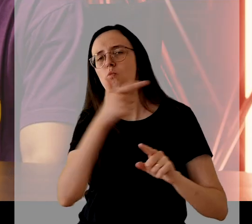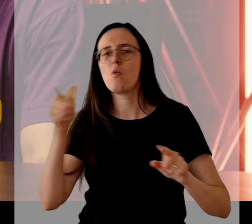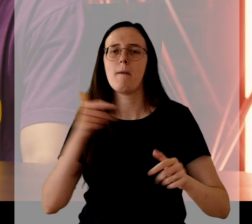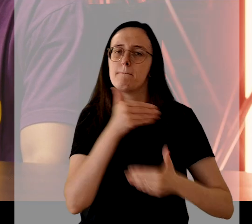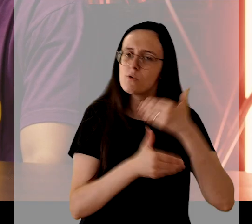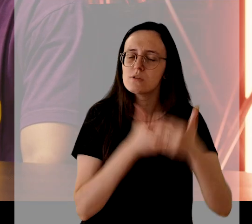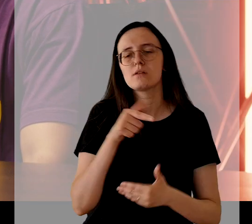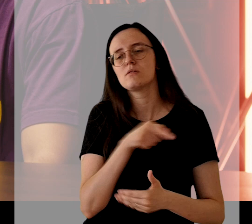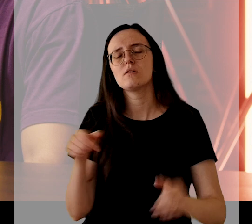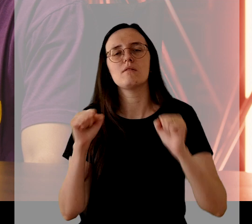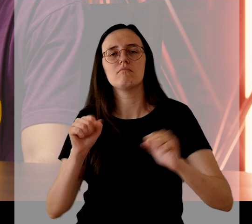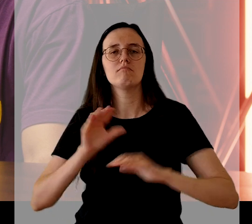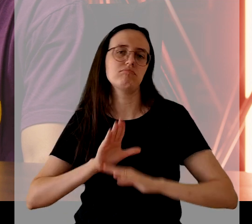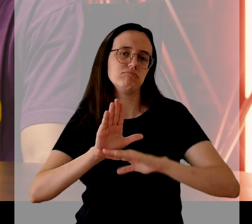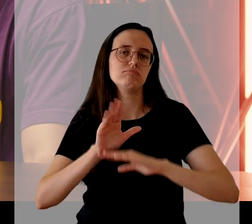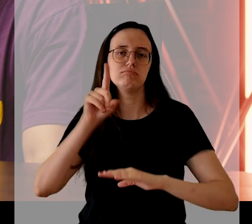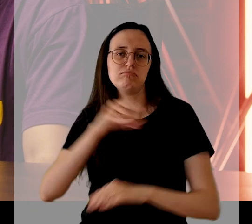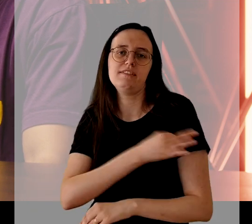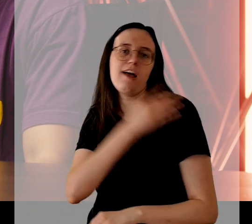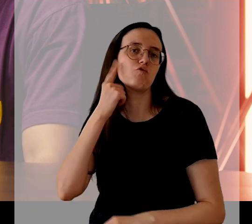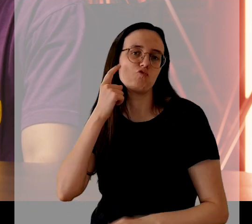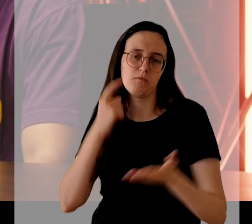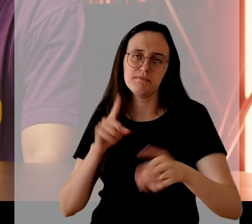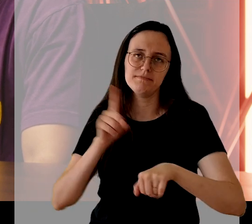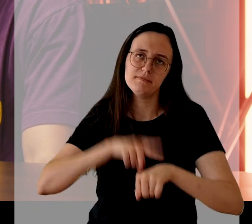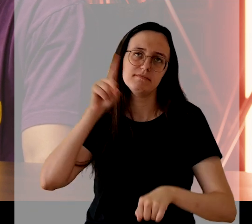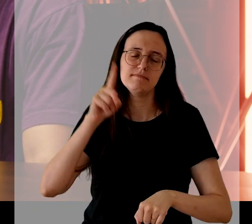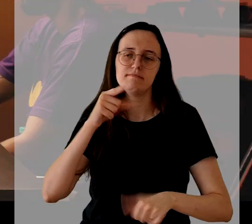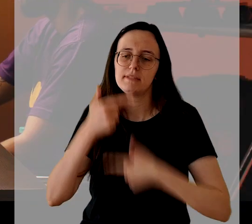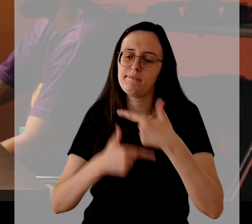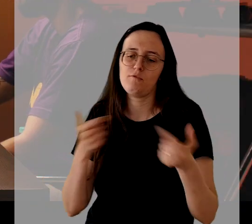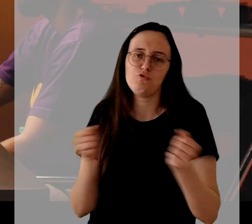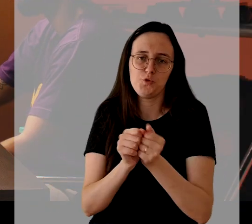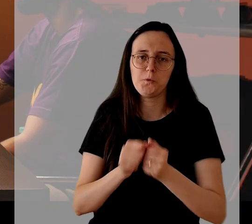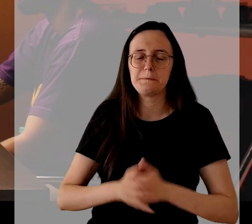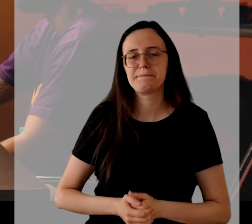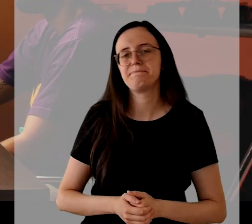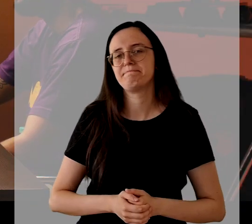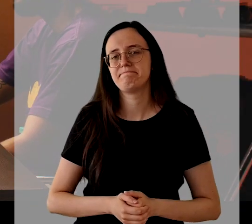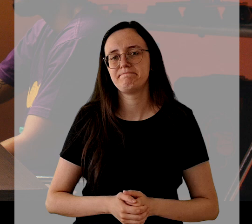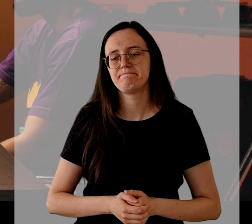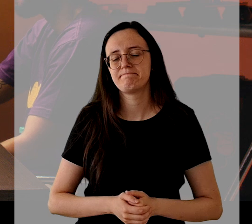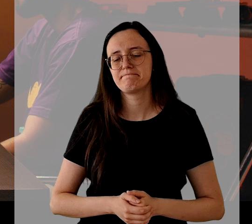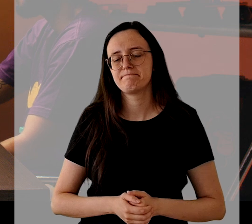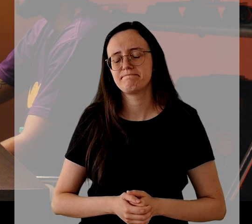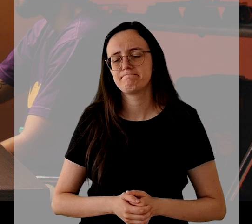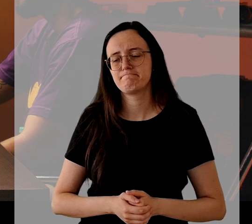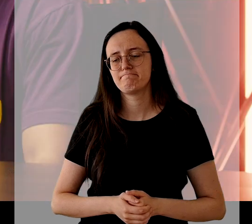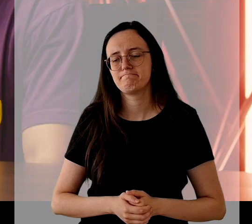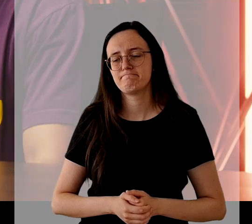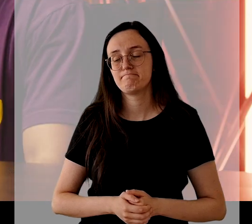E vários outros processos que pode estar ajudando o técnico de som ali, né? Meio que trabalhando junto.